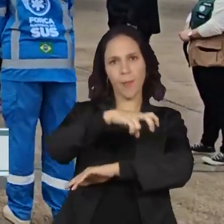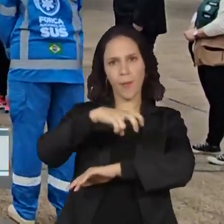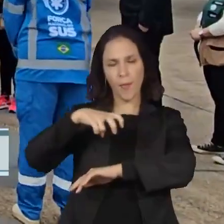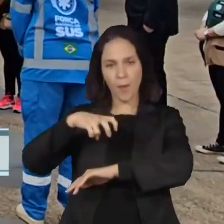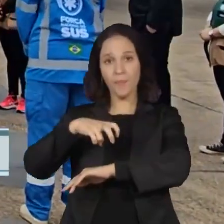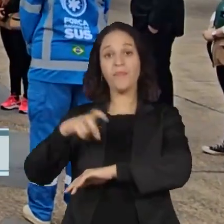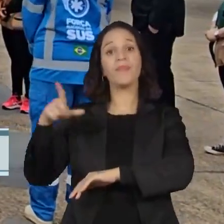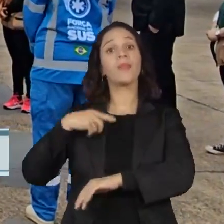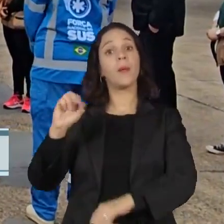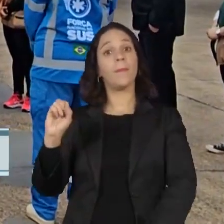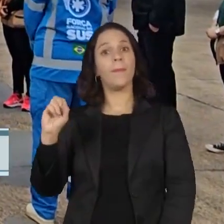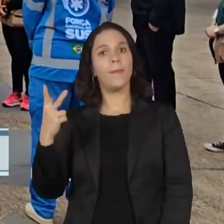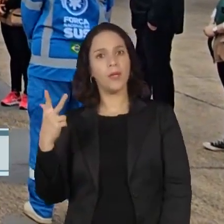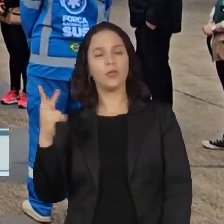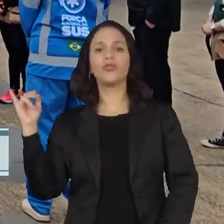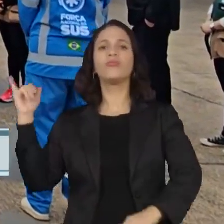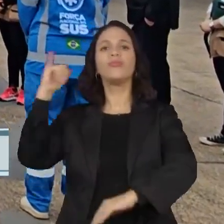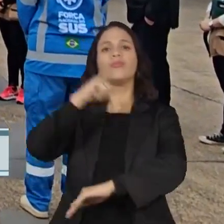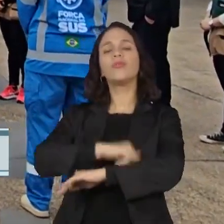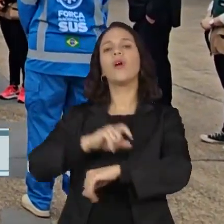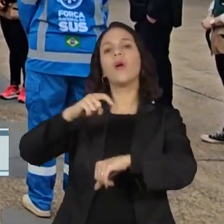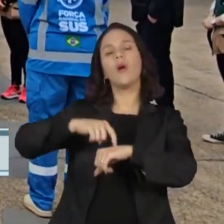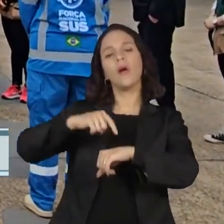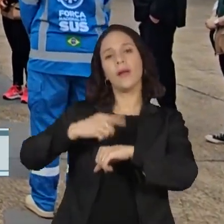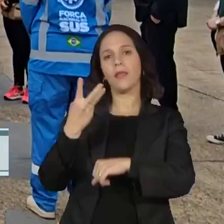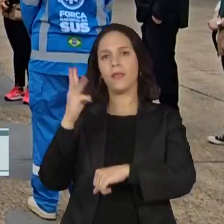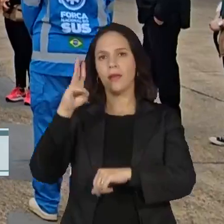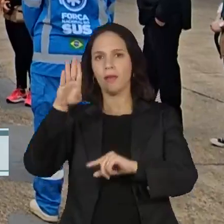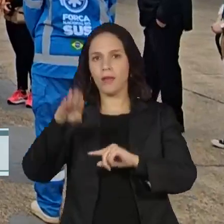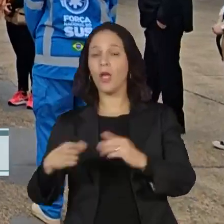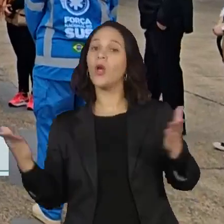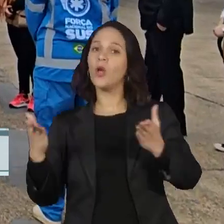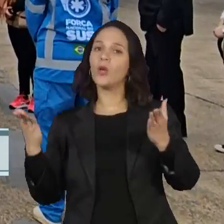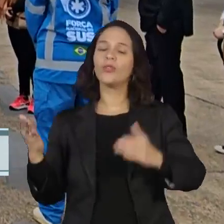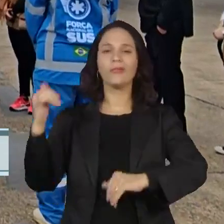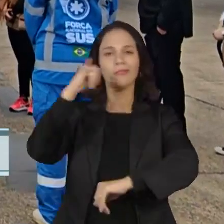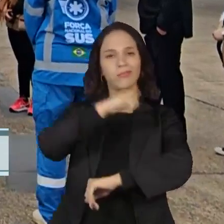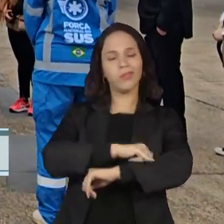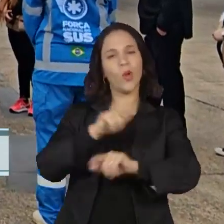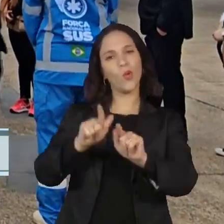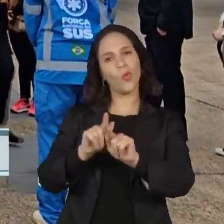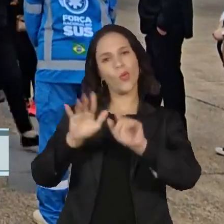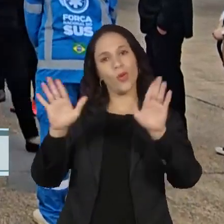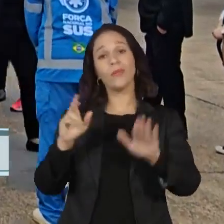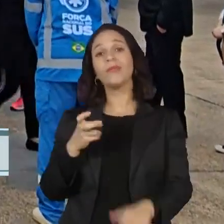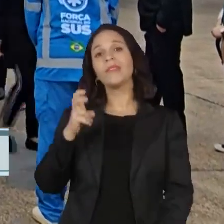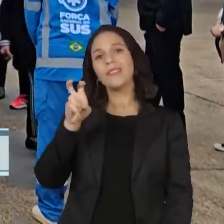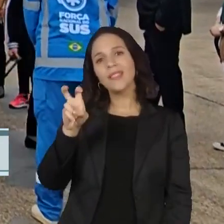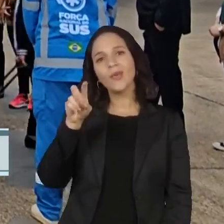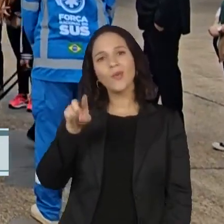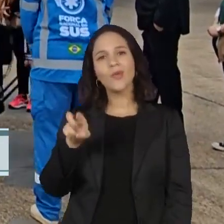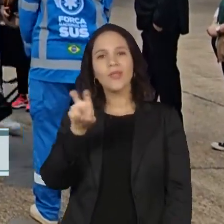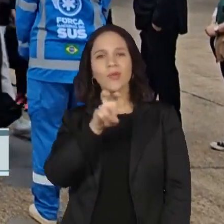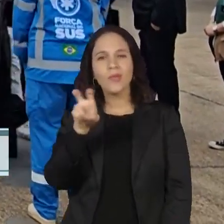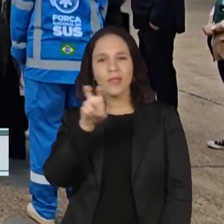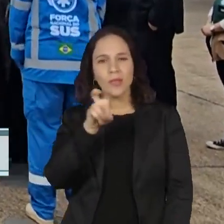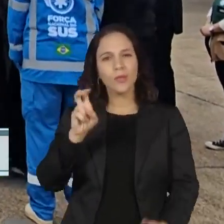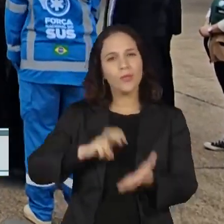partiu de Beirute ontem por volta das 3 da tarde e pousou hoje na base aérea de São Paulo, em Guarulhos, às 5h55 da